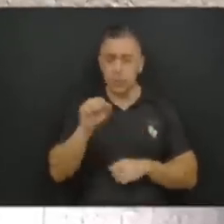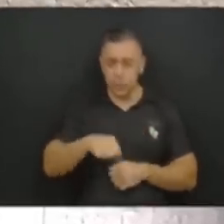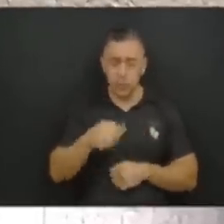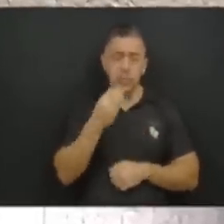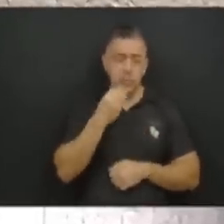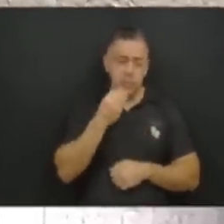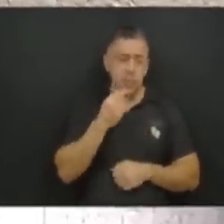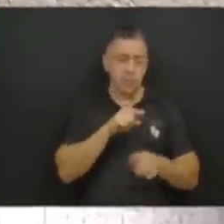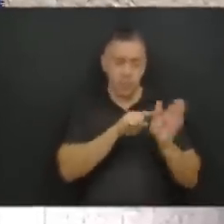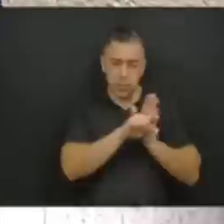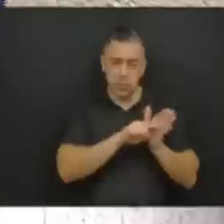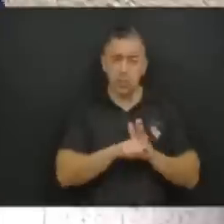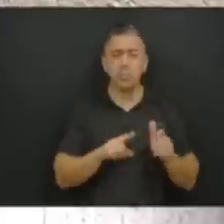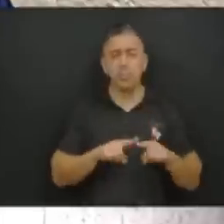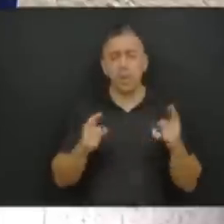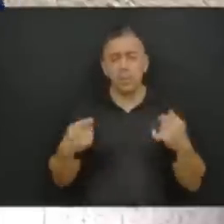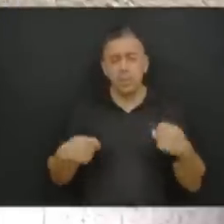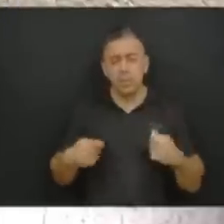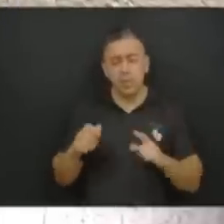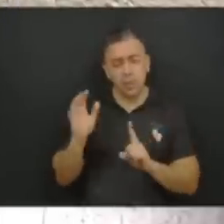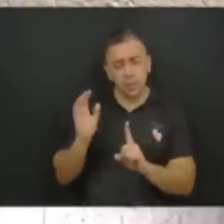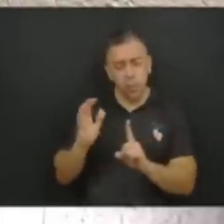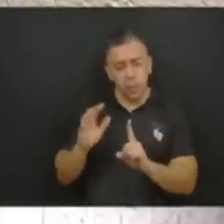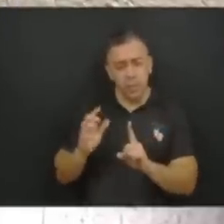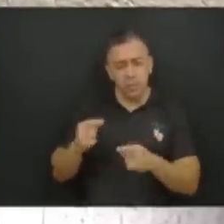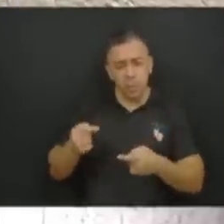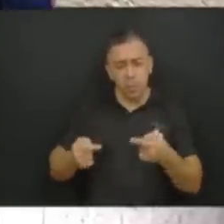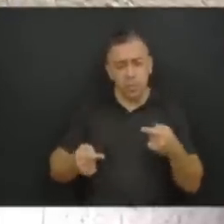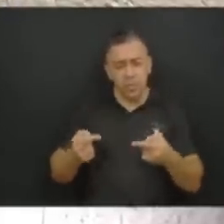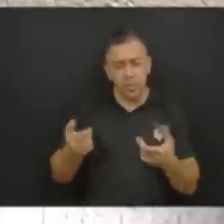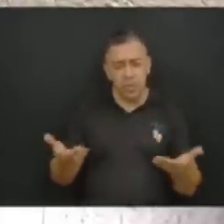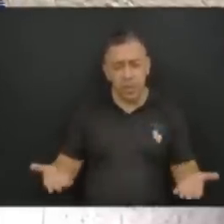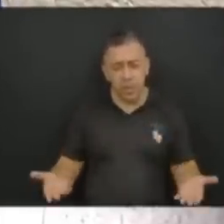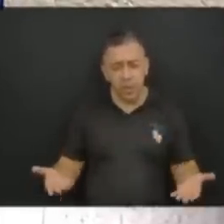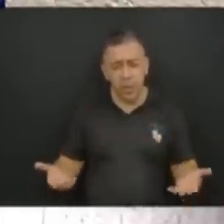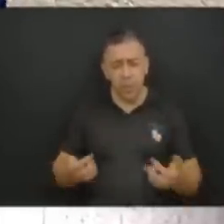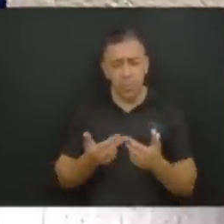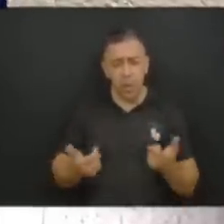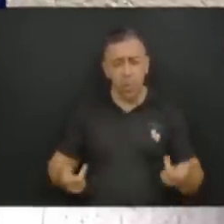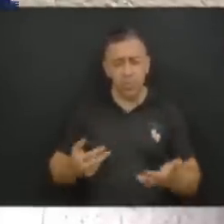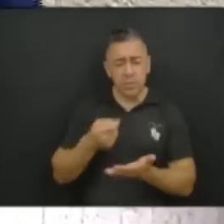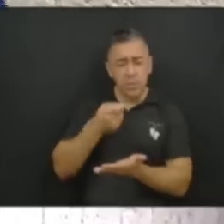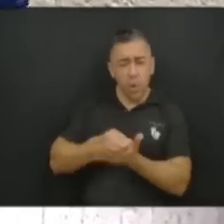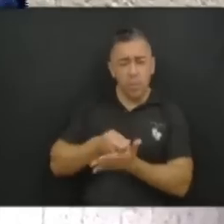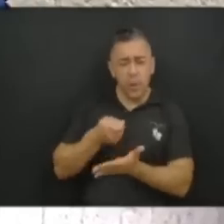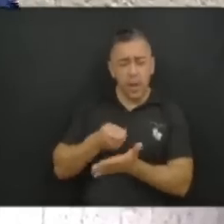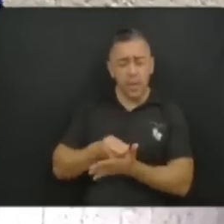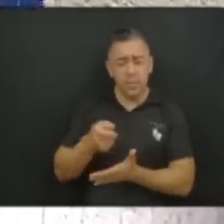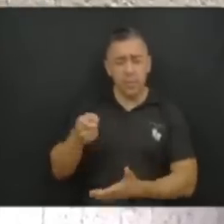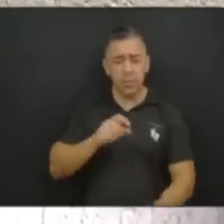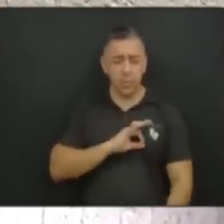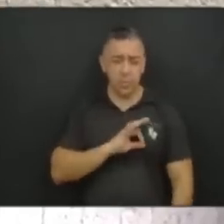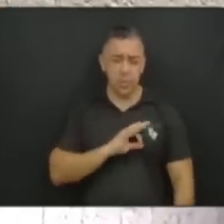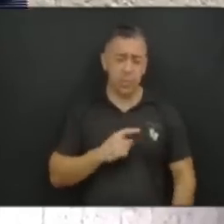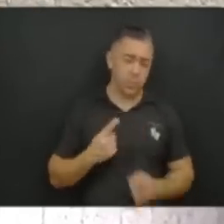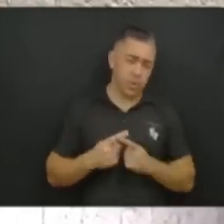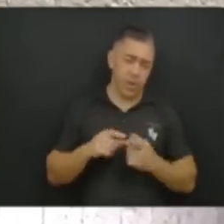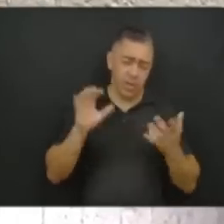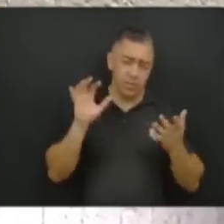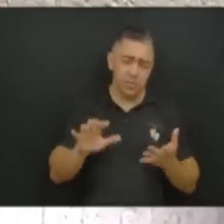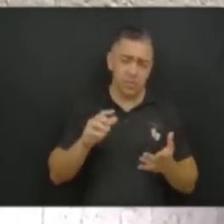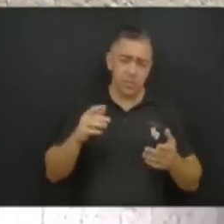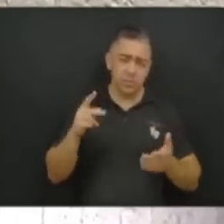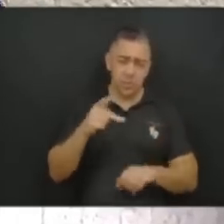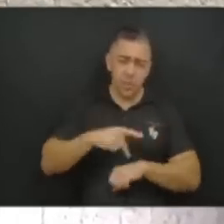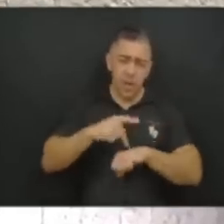assim vontade de levantar mas tem que ter influência política uma coisa que é obrigação por que que nesse país tem que